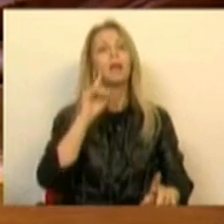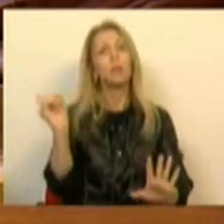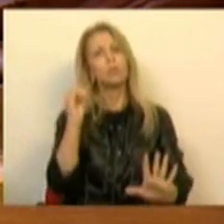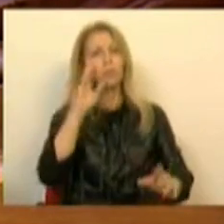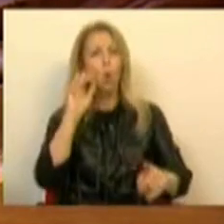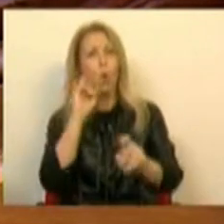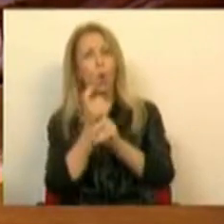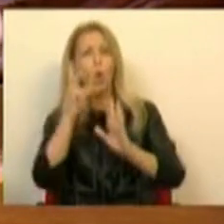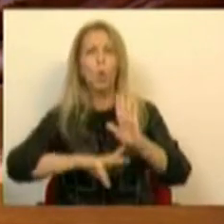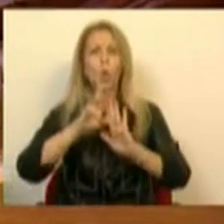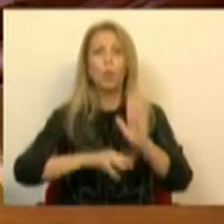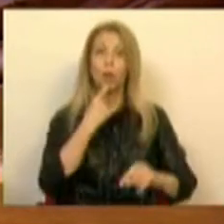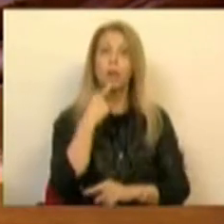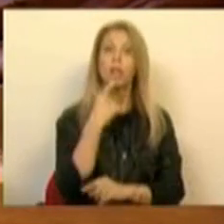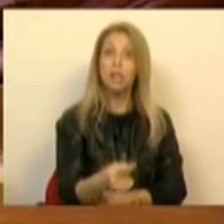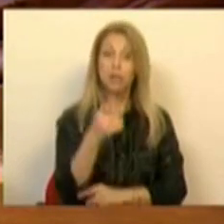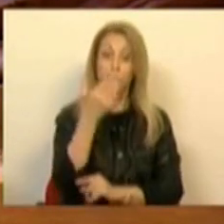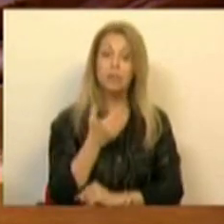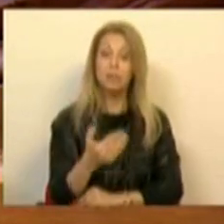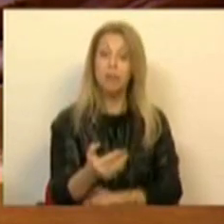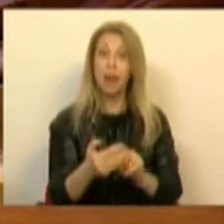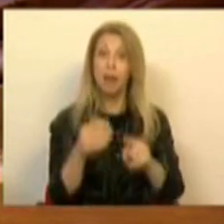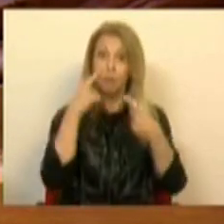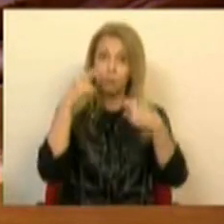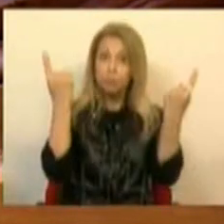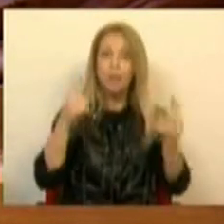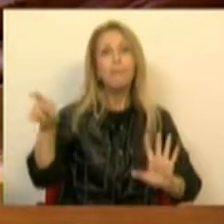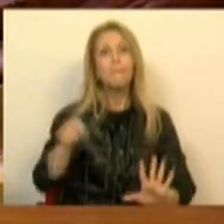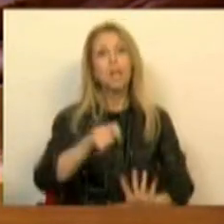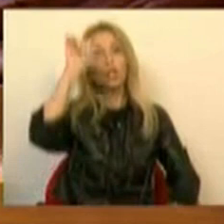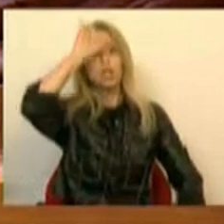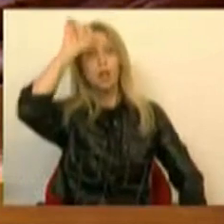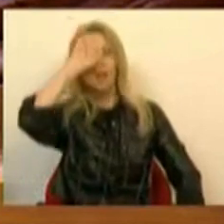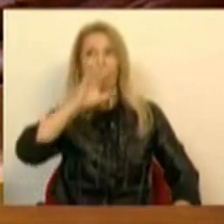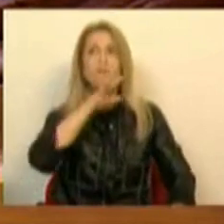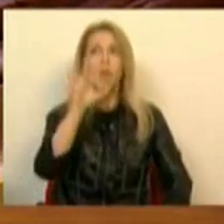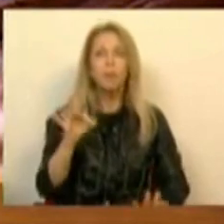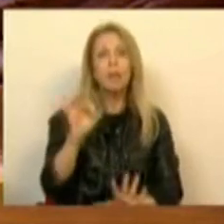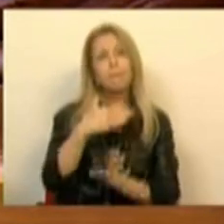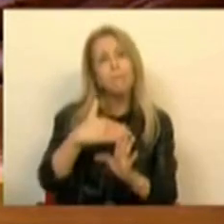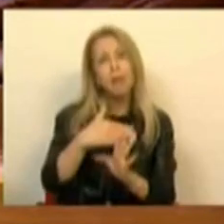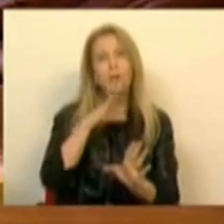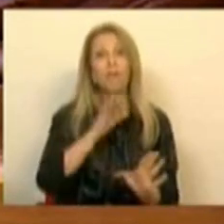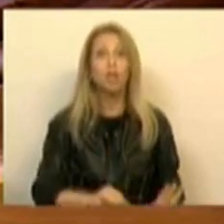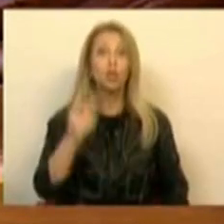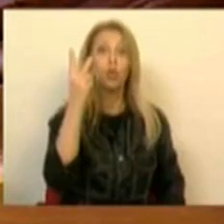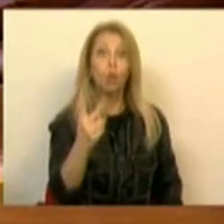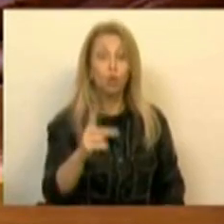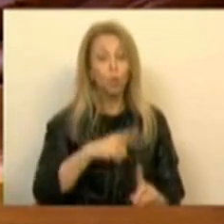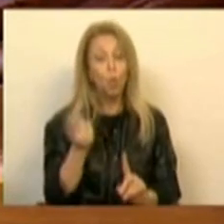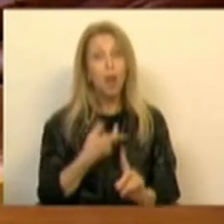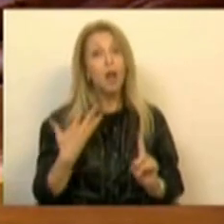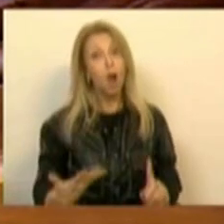dizer esta semana, neste mês de janeiro, uma família média com dois filhos vai pagar este